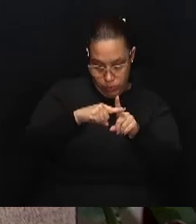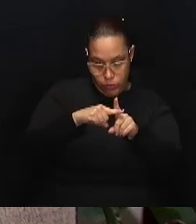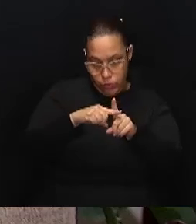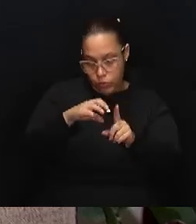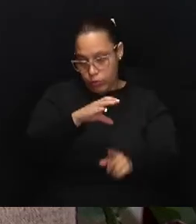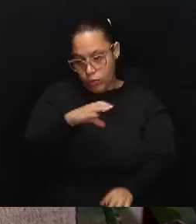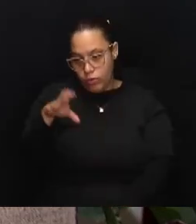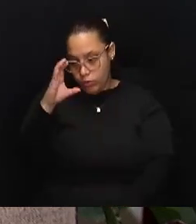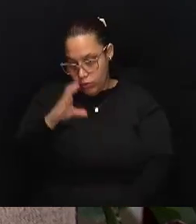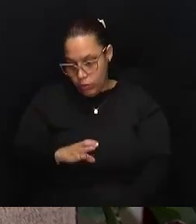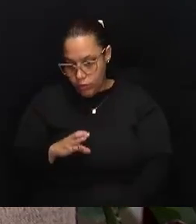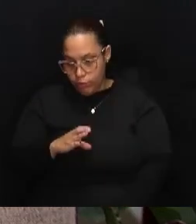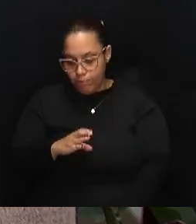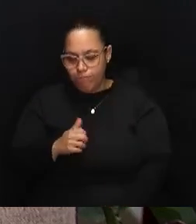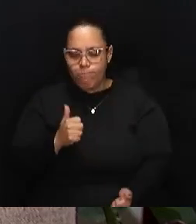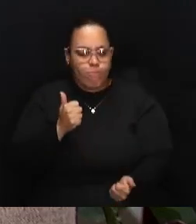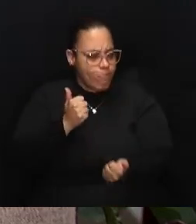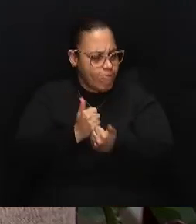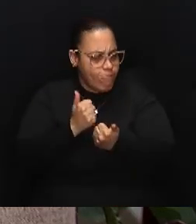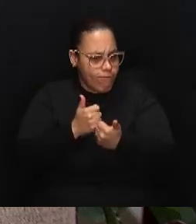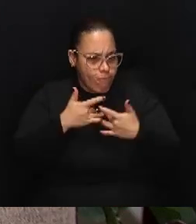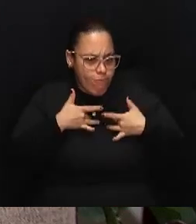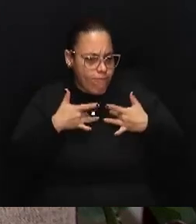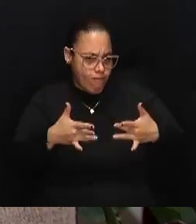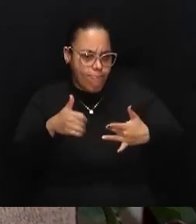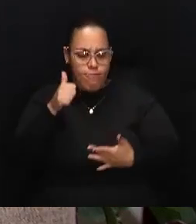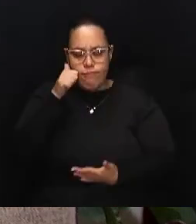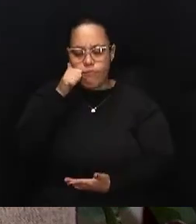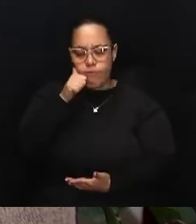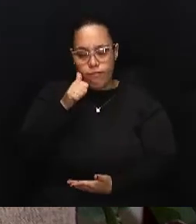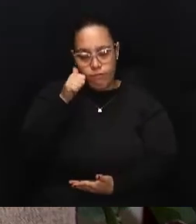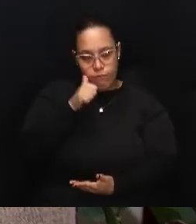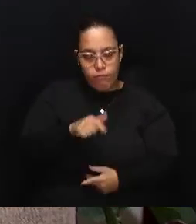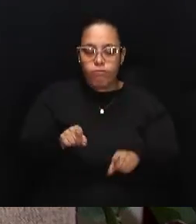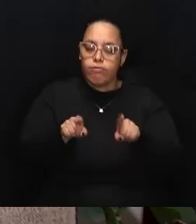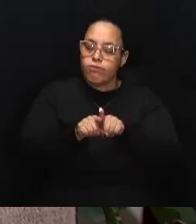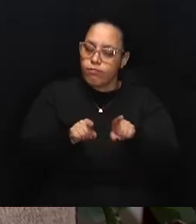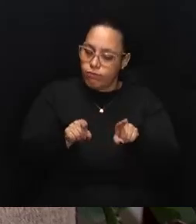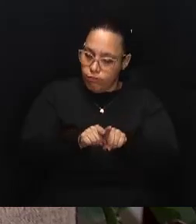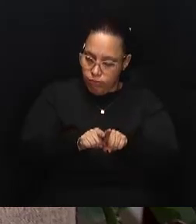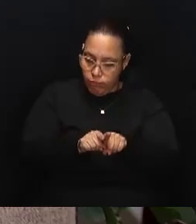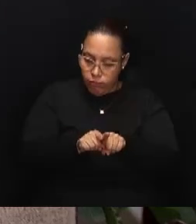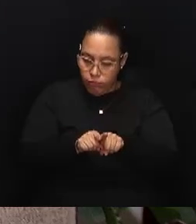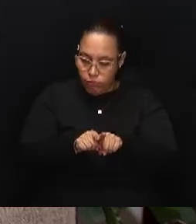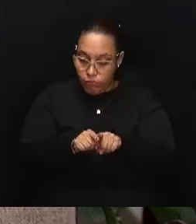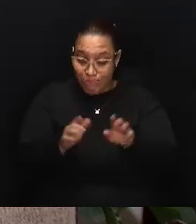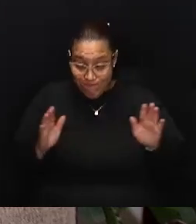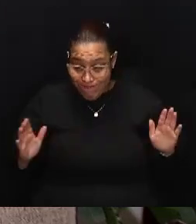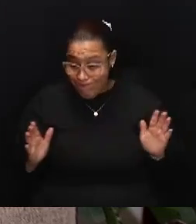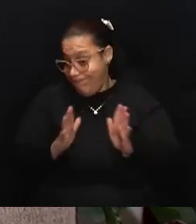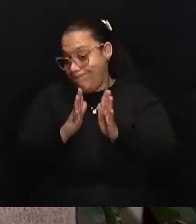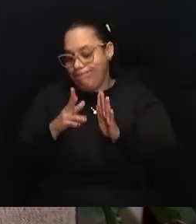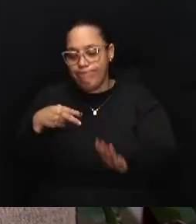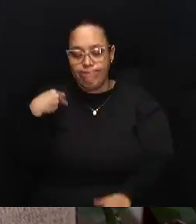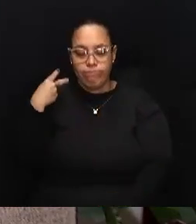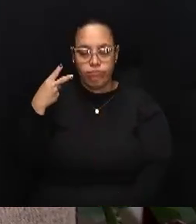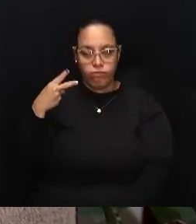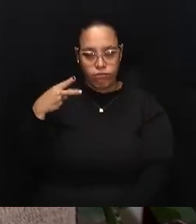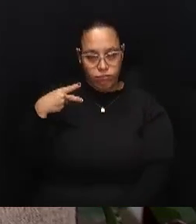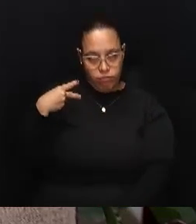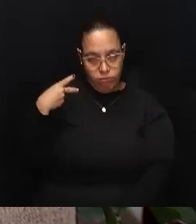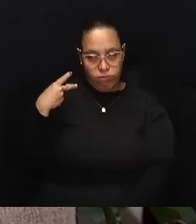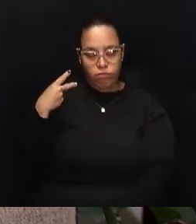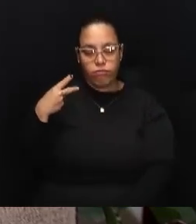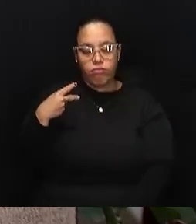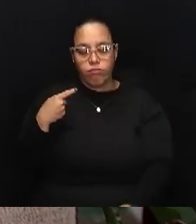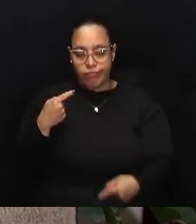Católica. Eu tive muita solidariedade das mulheres e tive também, no enfrentamento